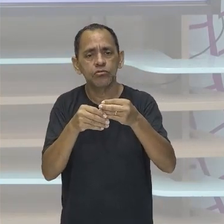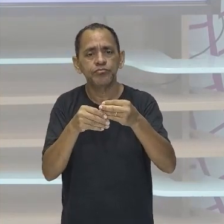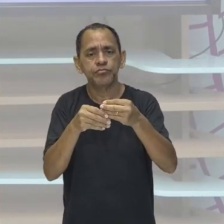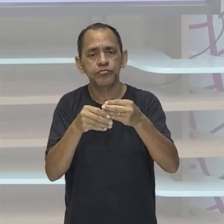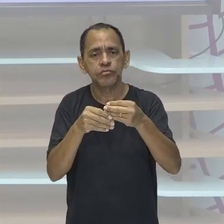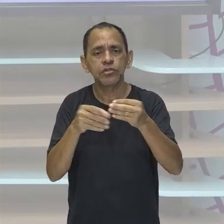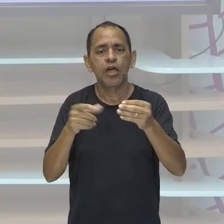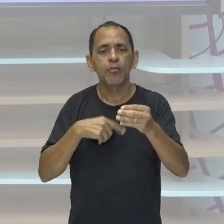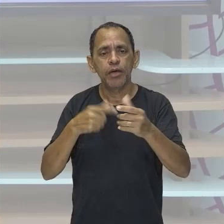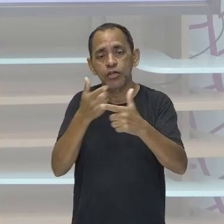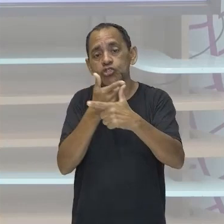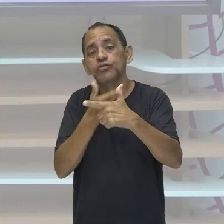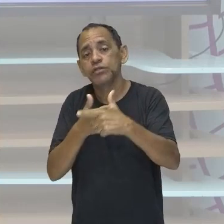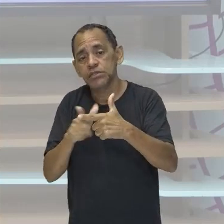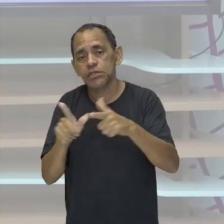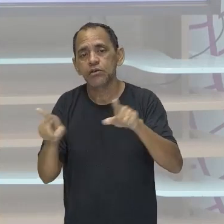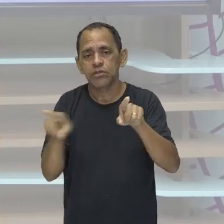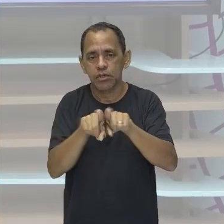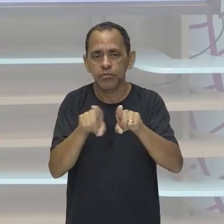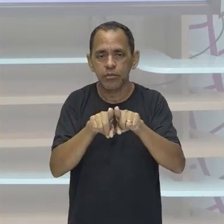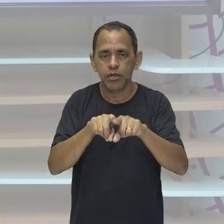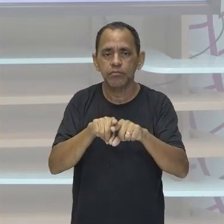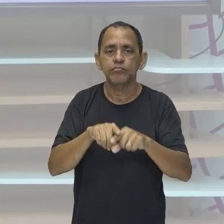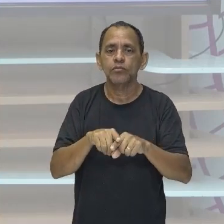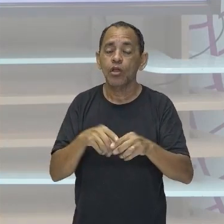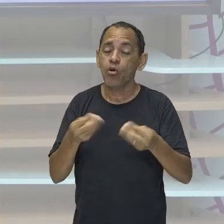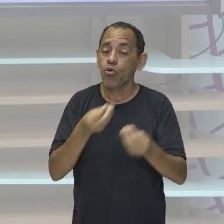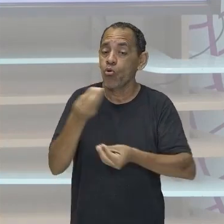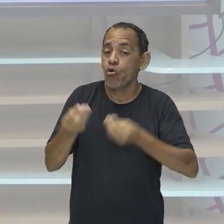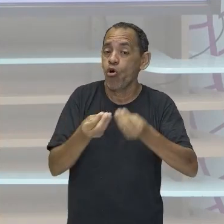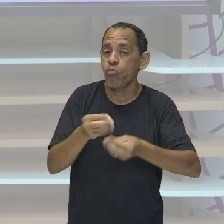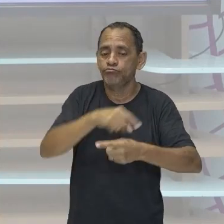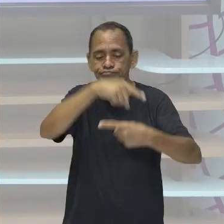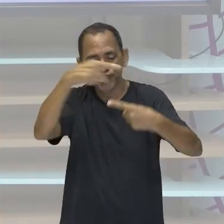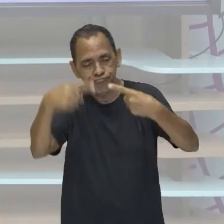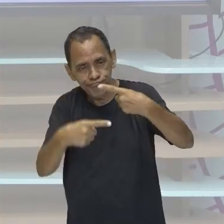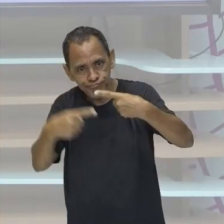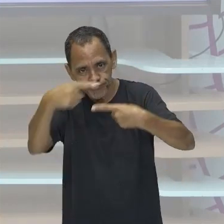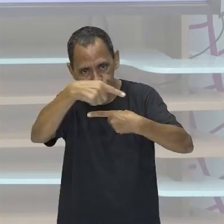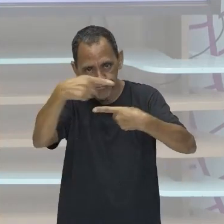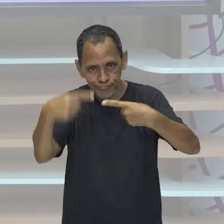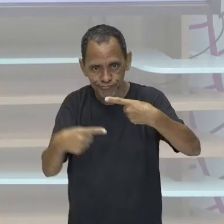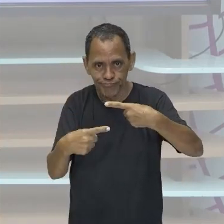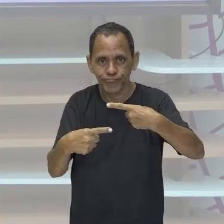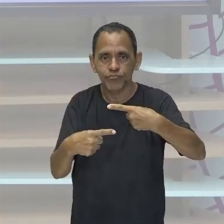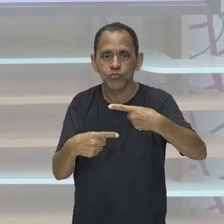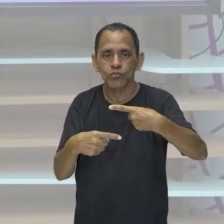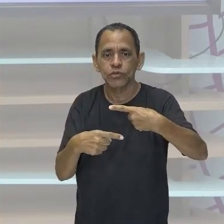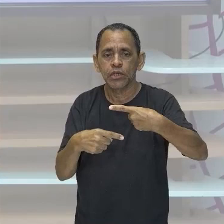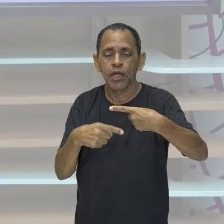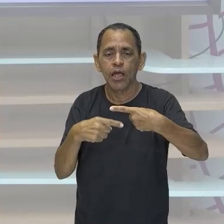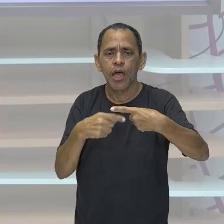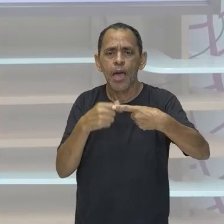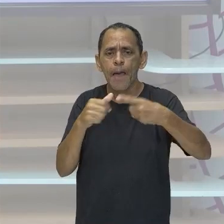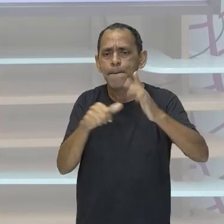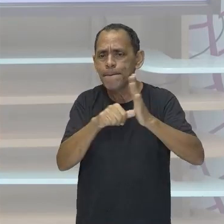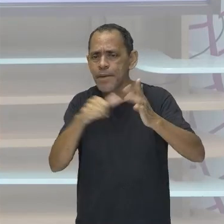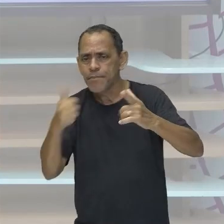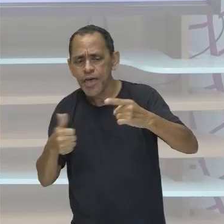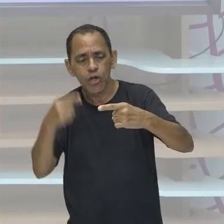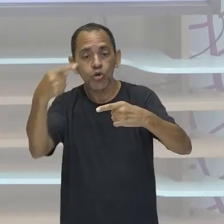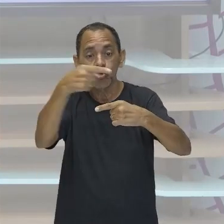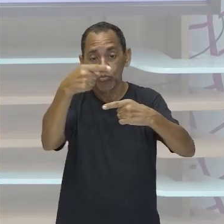relação ela é em forma de fração. Então, nós vamos operar o que está no numerador e depois o que está